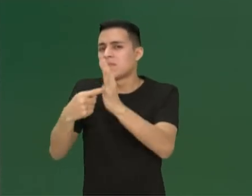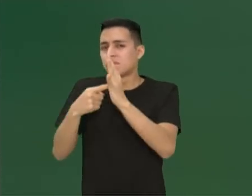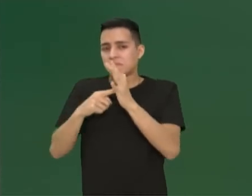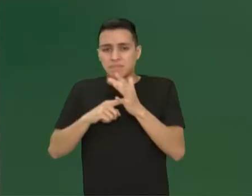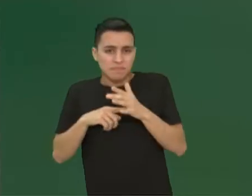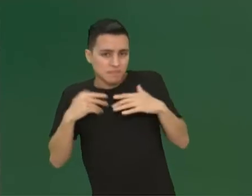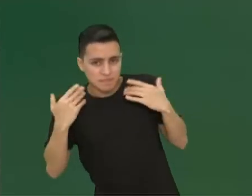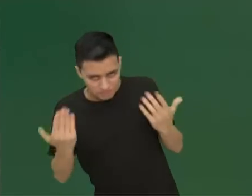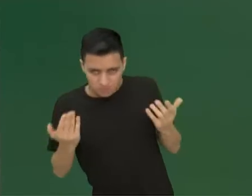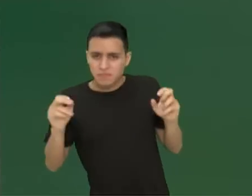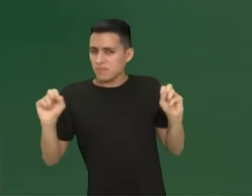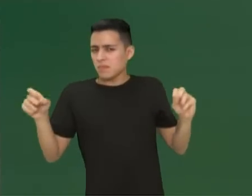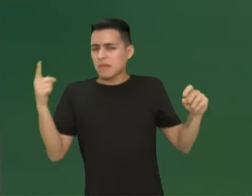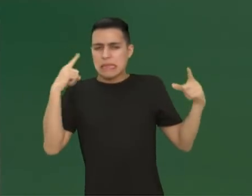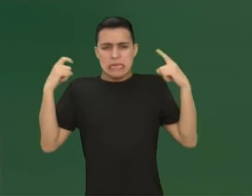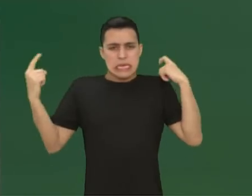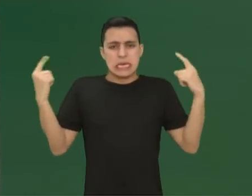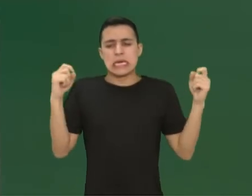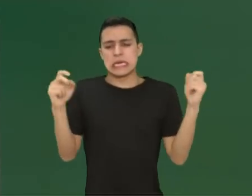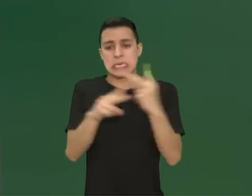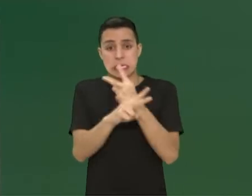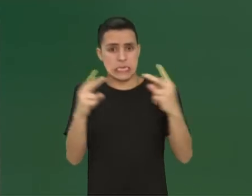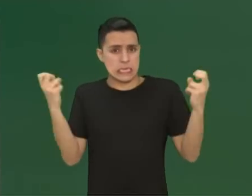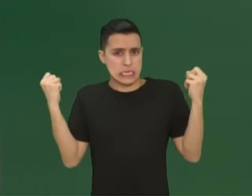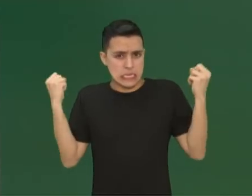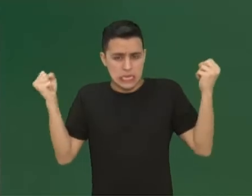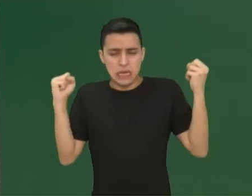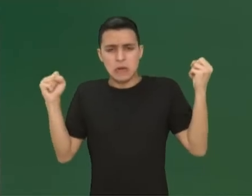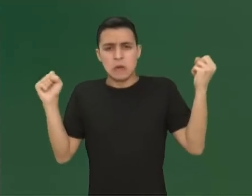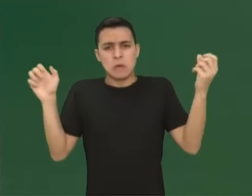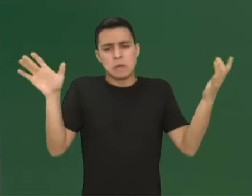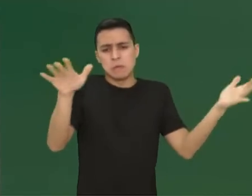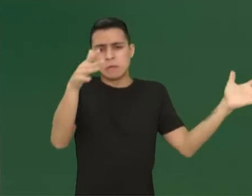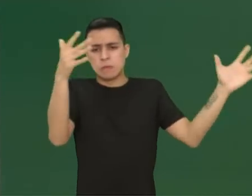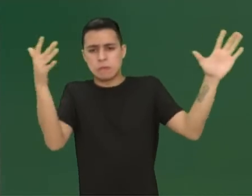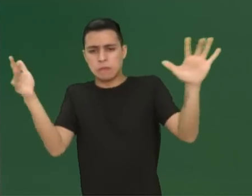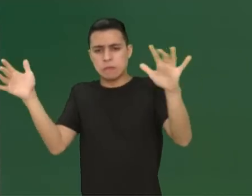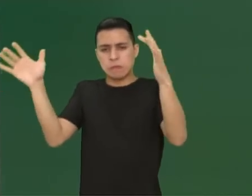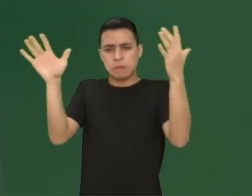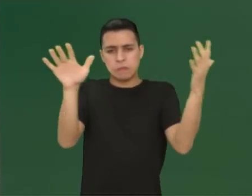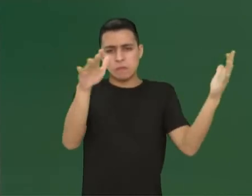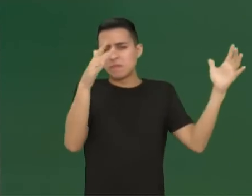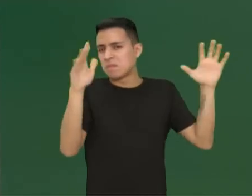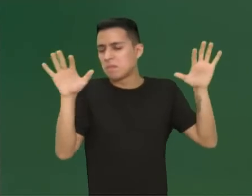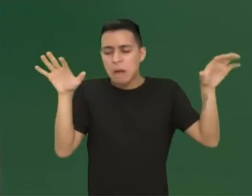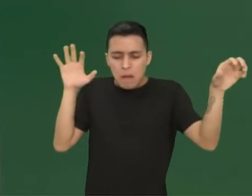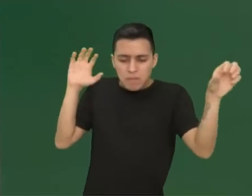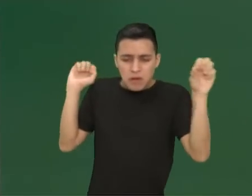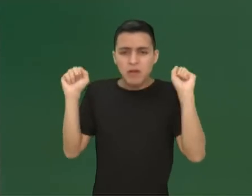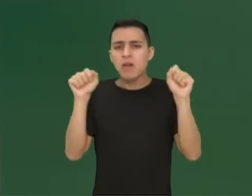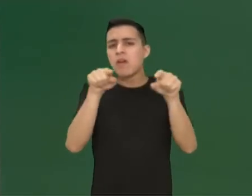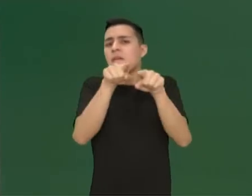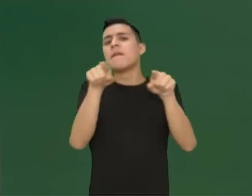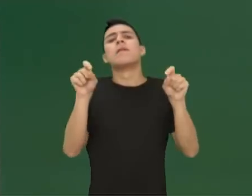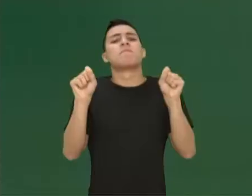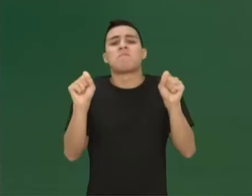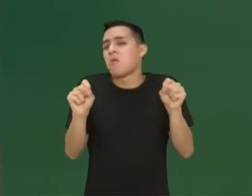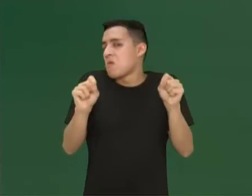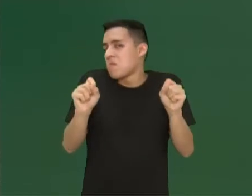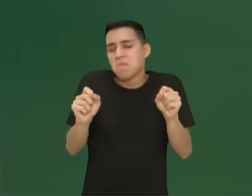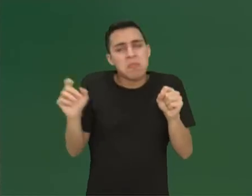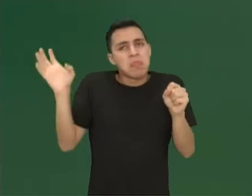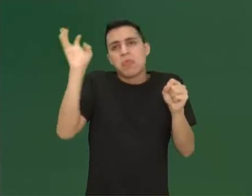barulho, um vento mais forte balançando os galhos de uma árvore. Então você pode não